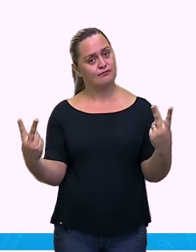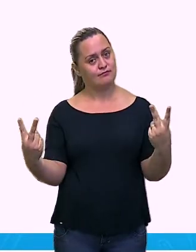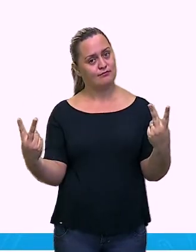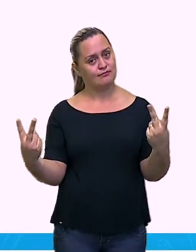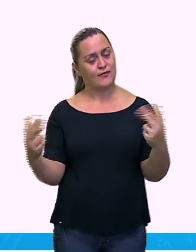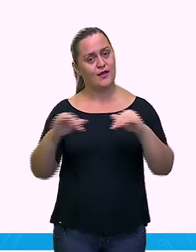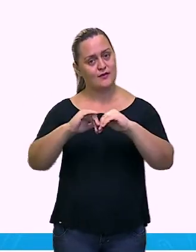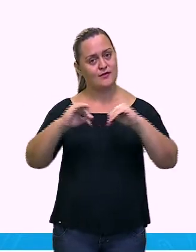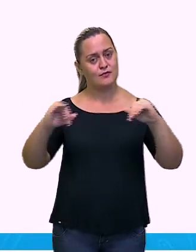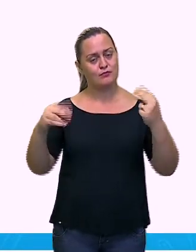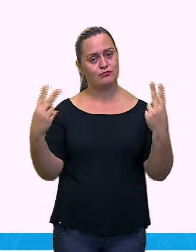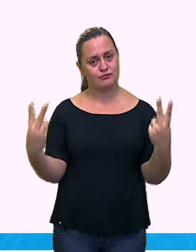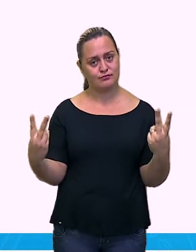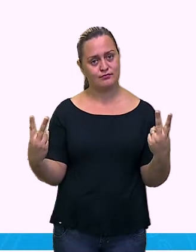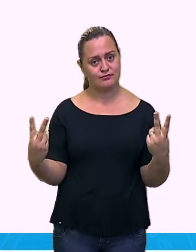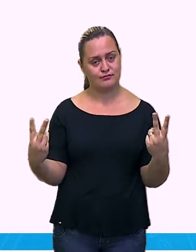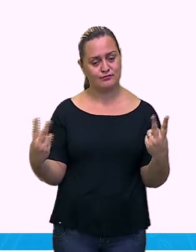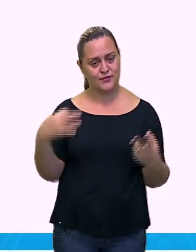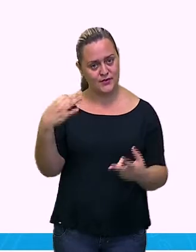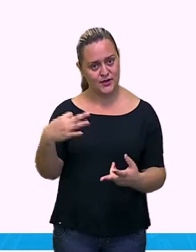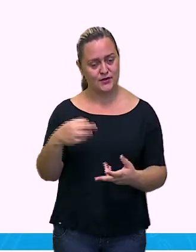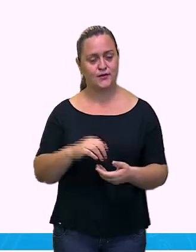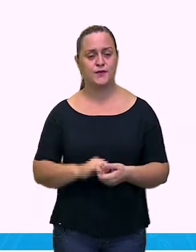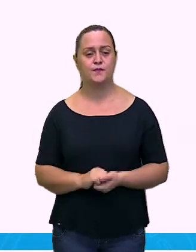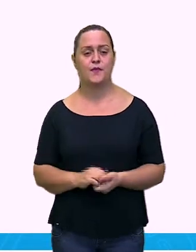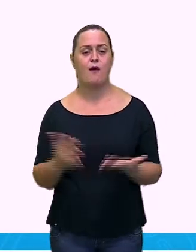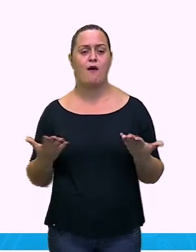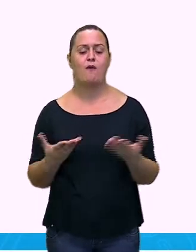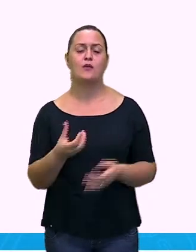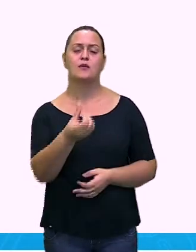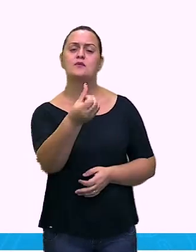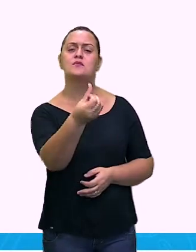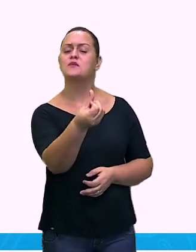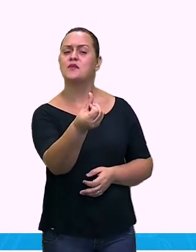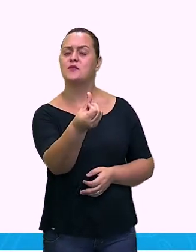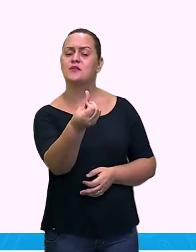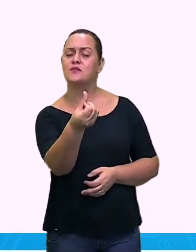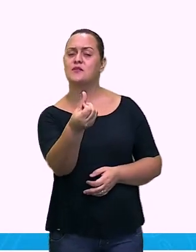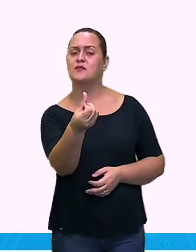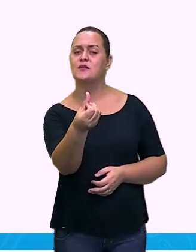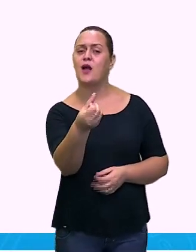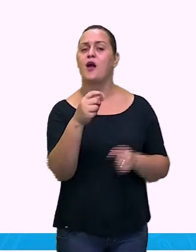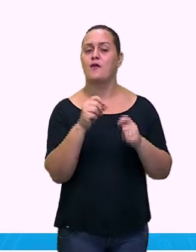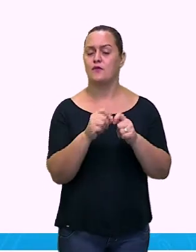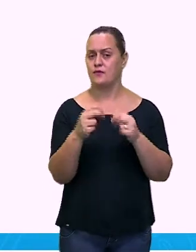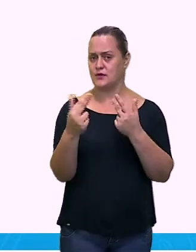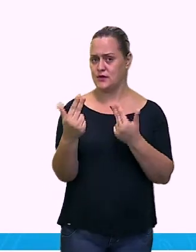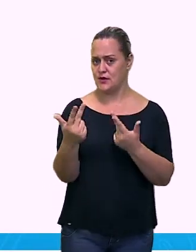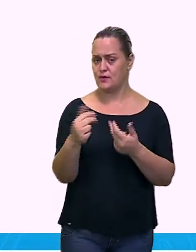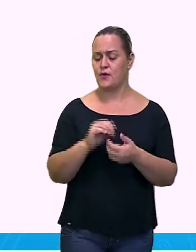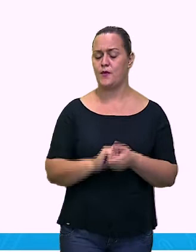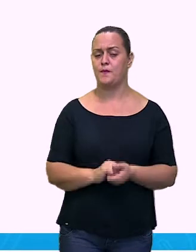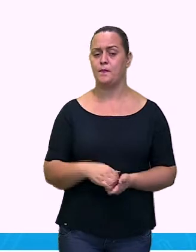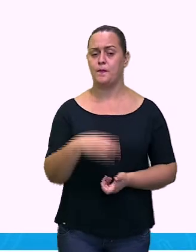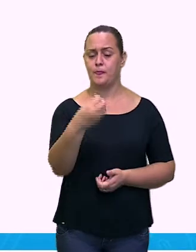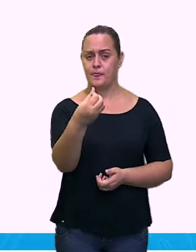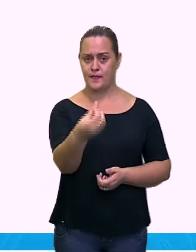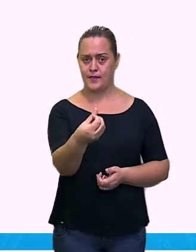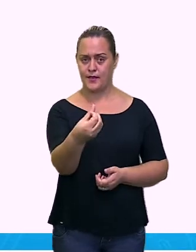O que é a metade de 16 nós vamos fazer da mesma forma vamos fazer